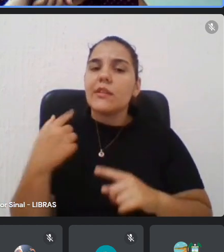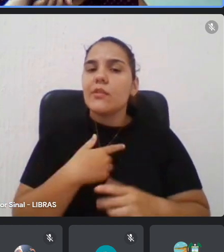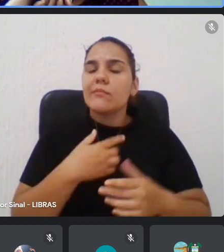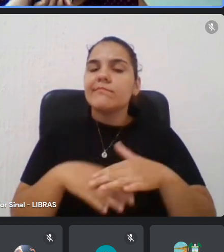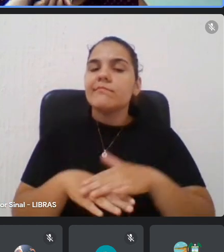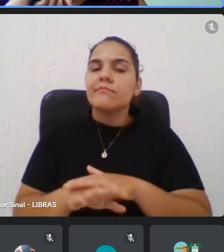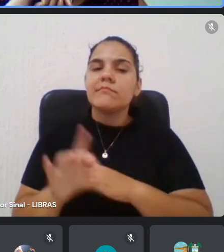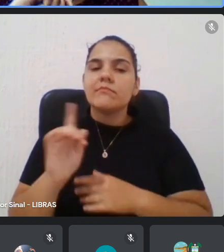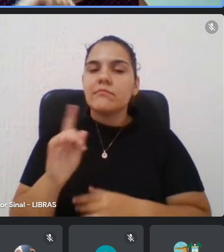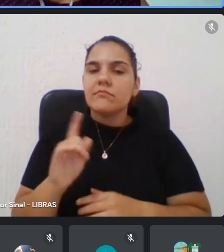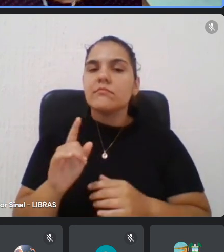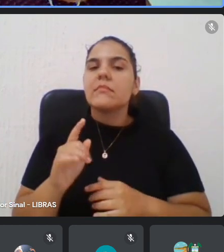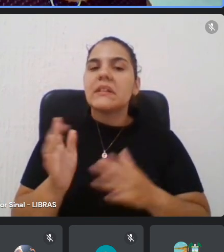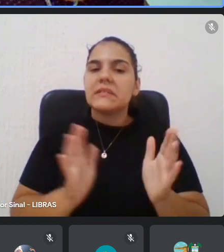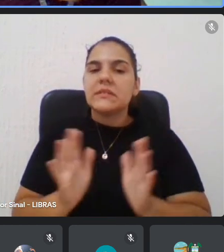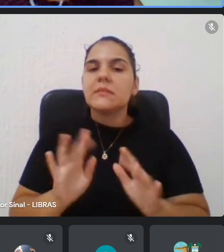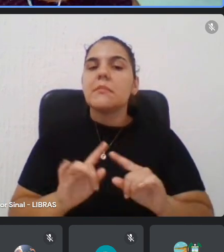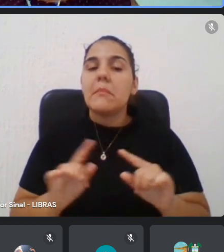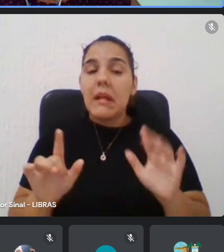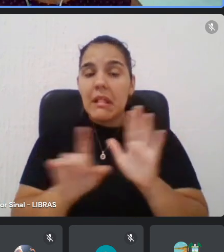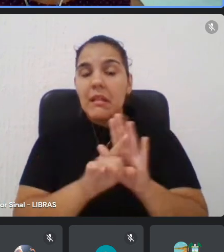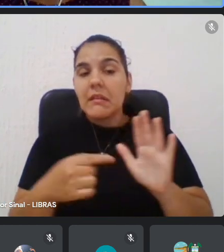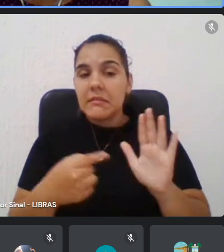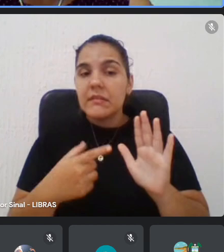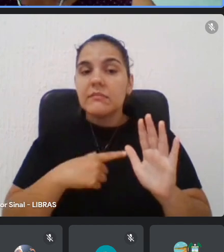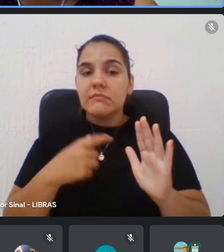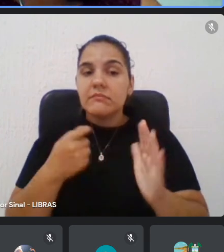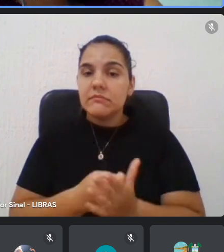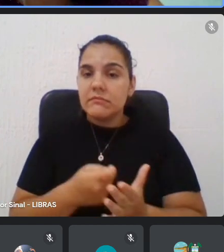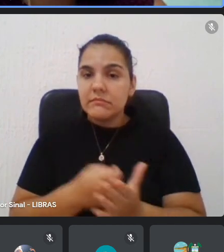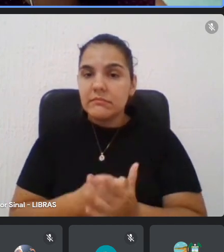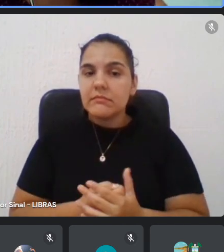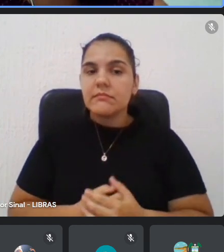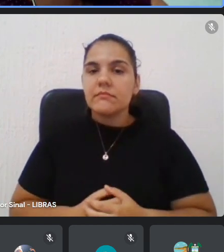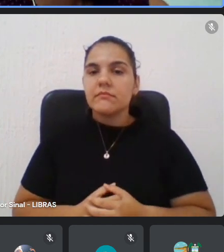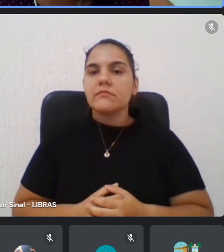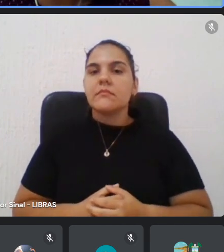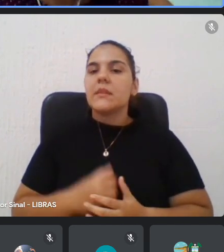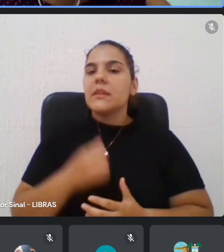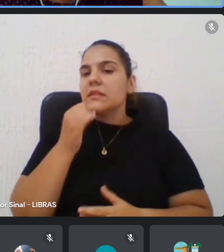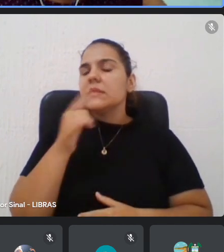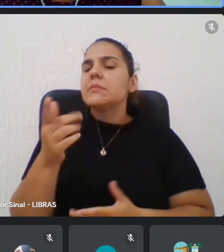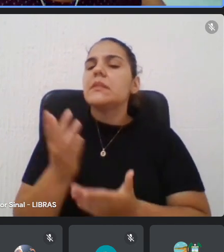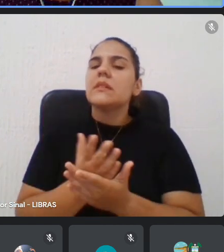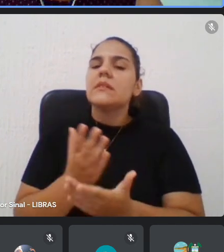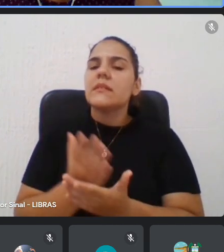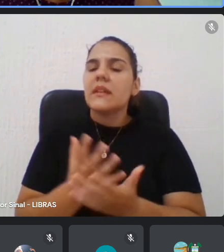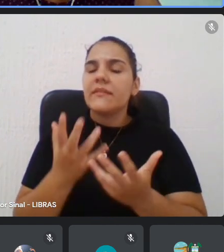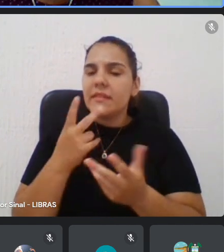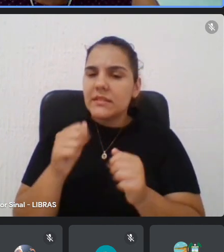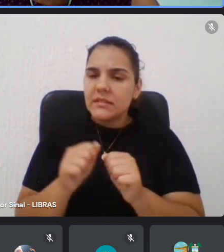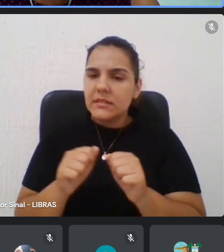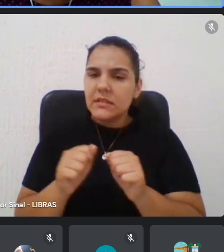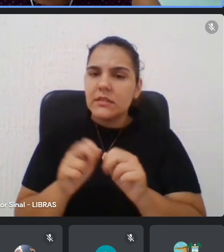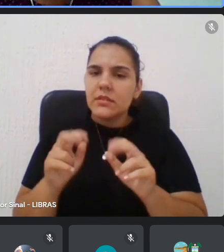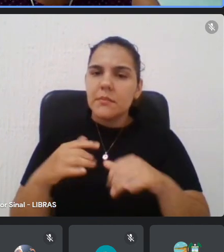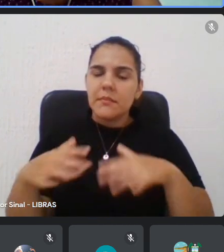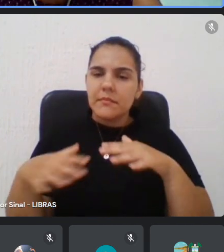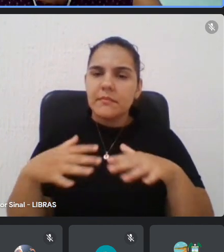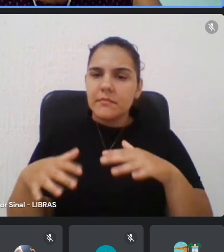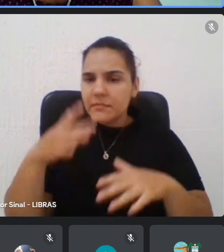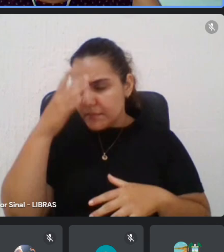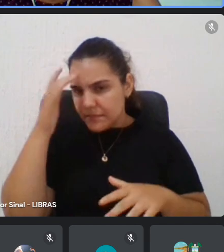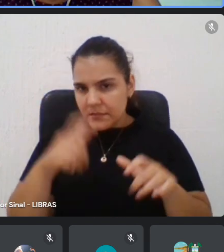lei traz como obrigatória. Então, Meire, esse livro que você está falando aí que você quer fazer, por exemplo, sobre o movimento das pessoas em situação de rua,